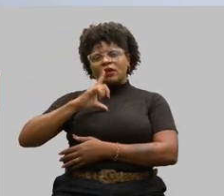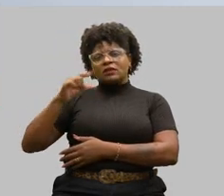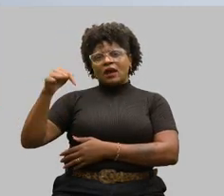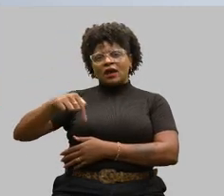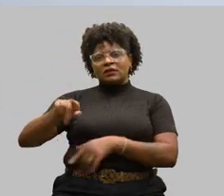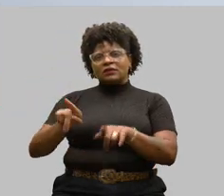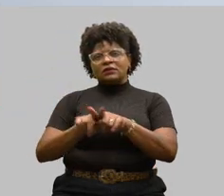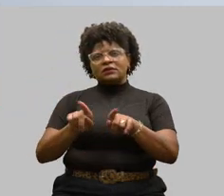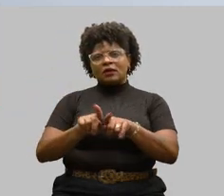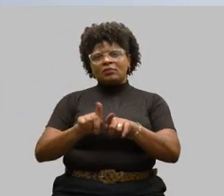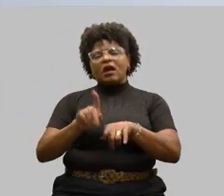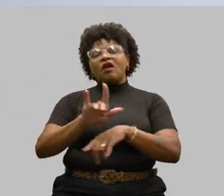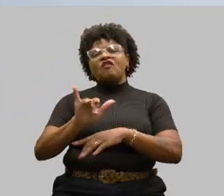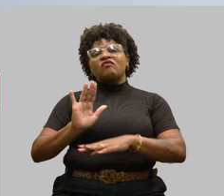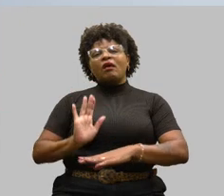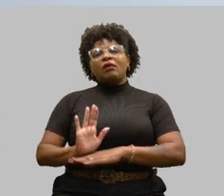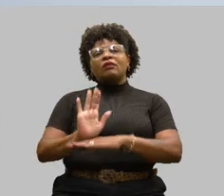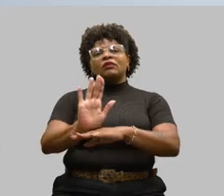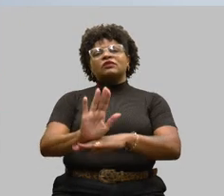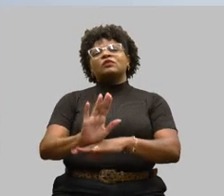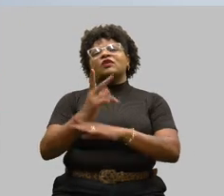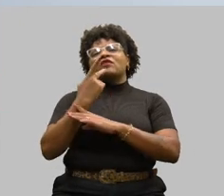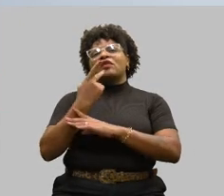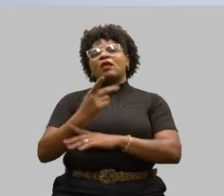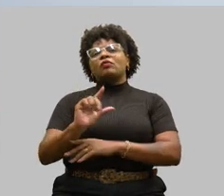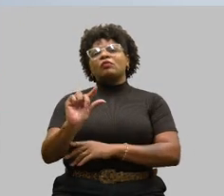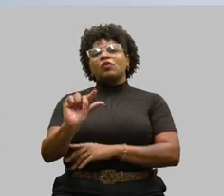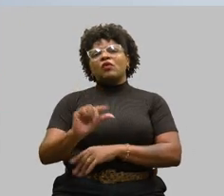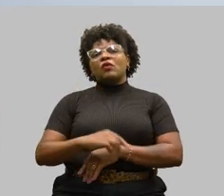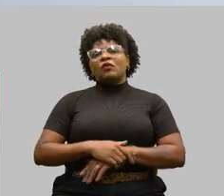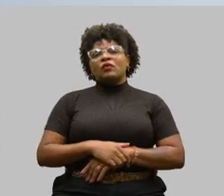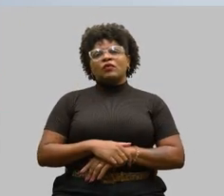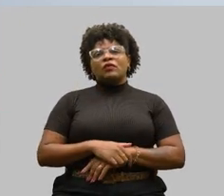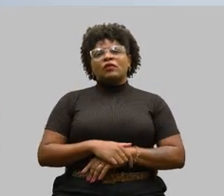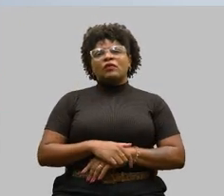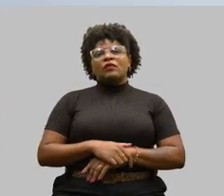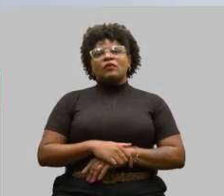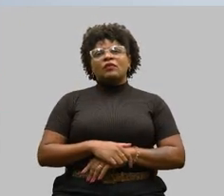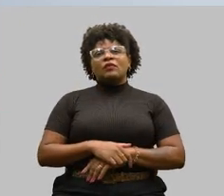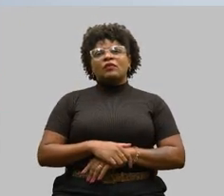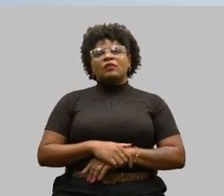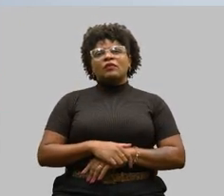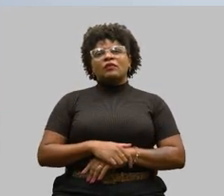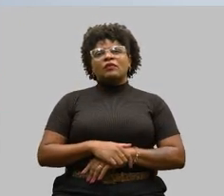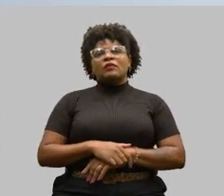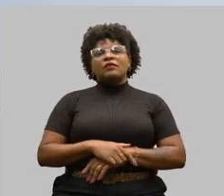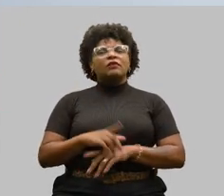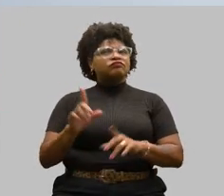para poder contribuir dando seu depoimento e você nos ouve